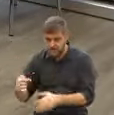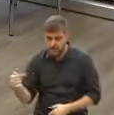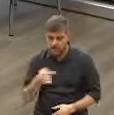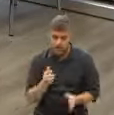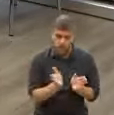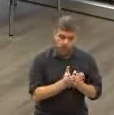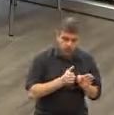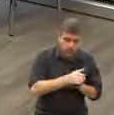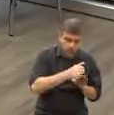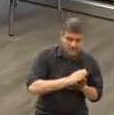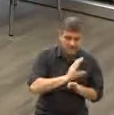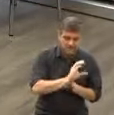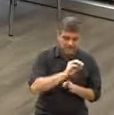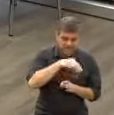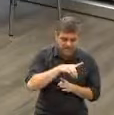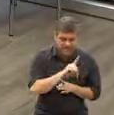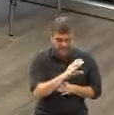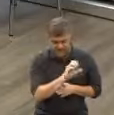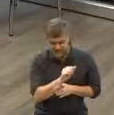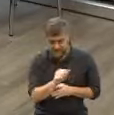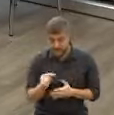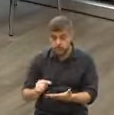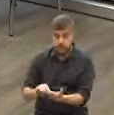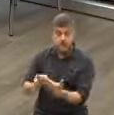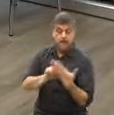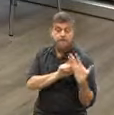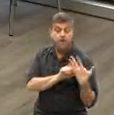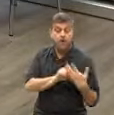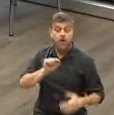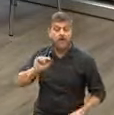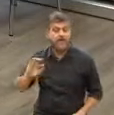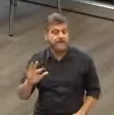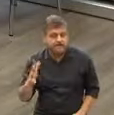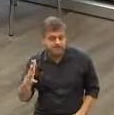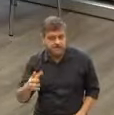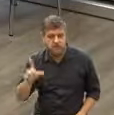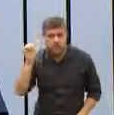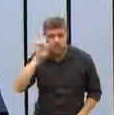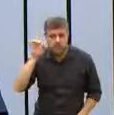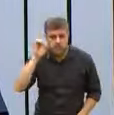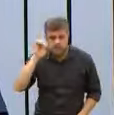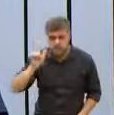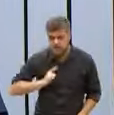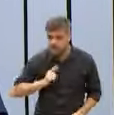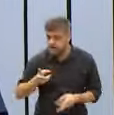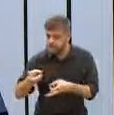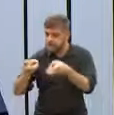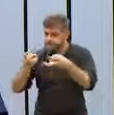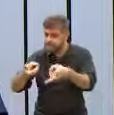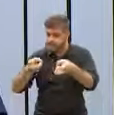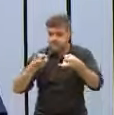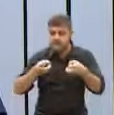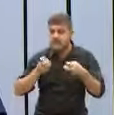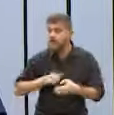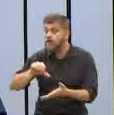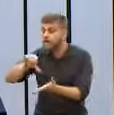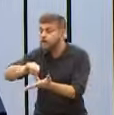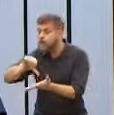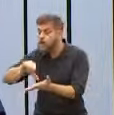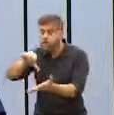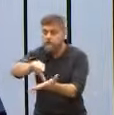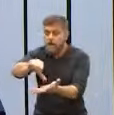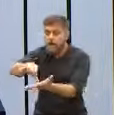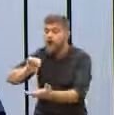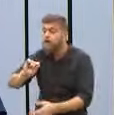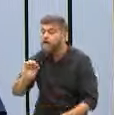e o órgão Vocês mostram a demanda. Exatamente. Nós lá, todo santo dia, conseguimos identificar ponto de luz por ponto de